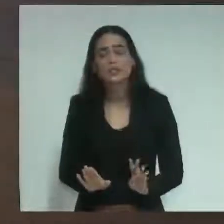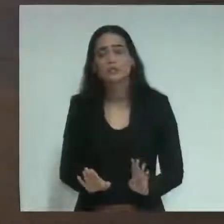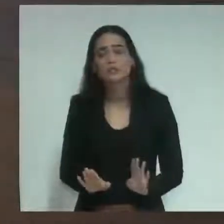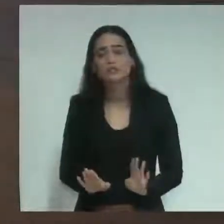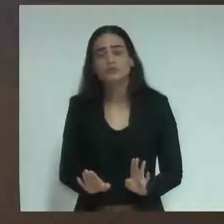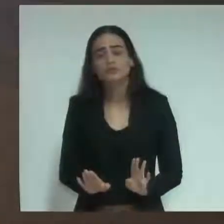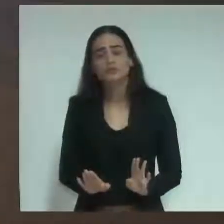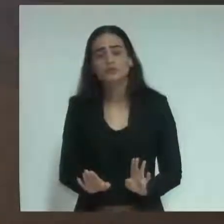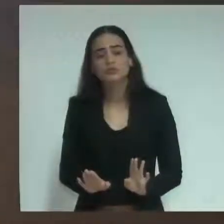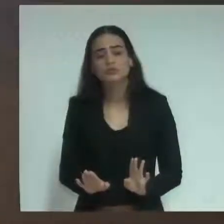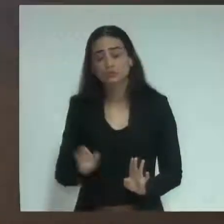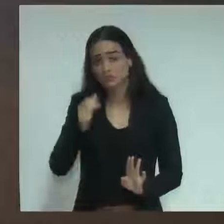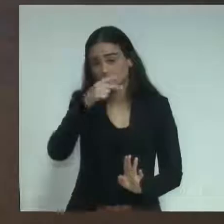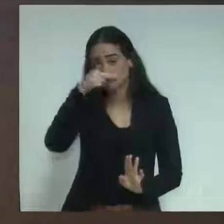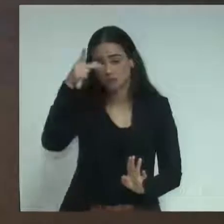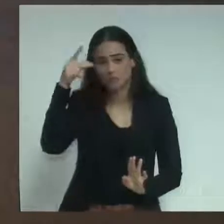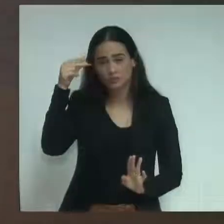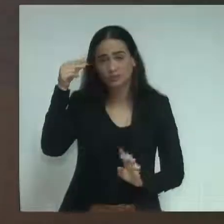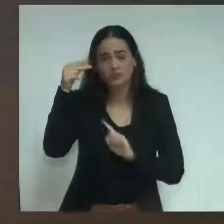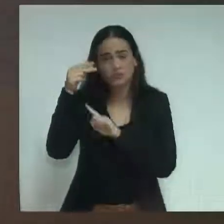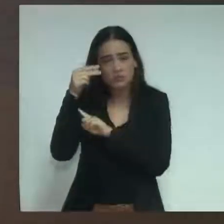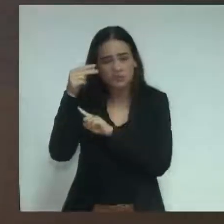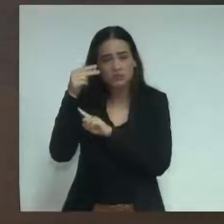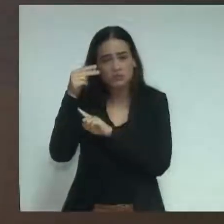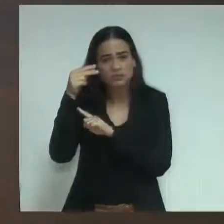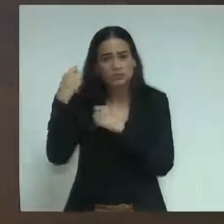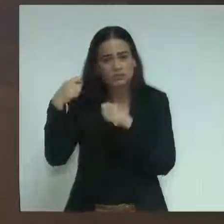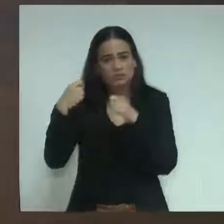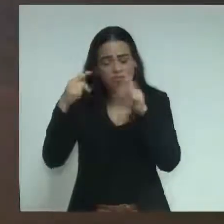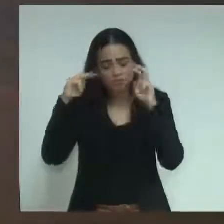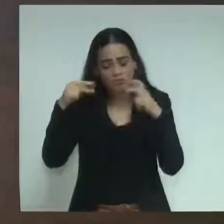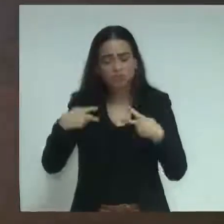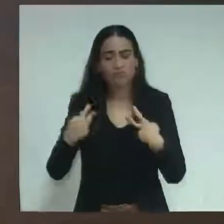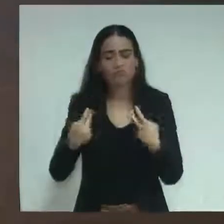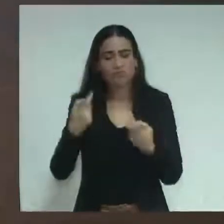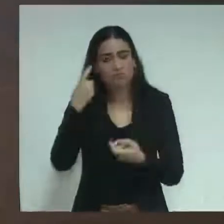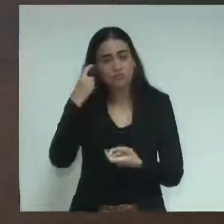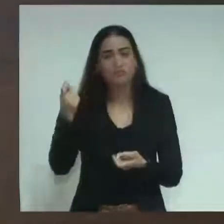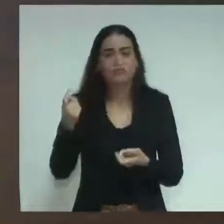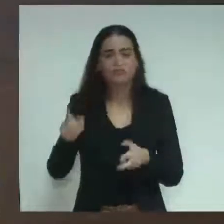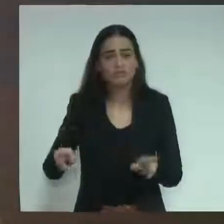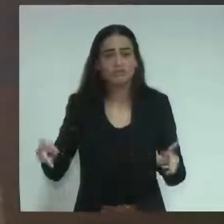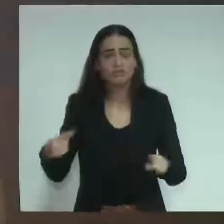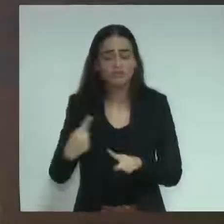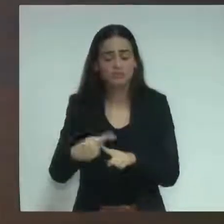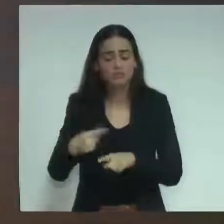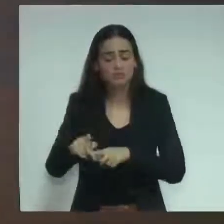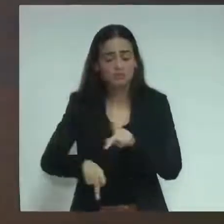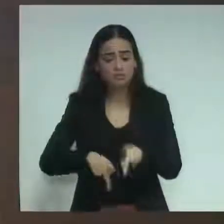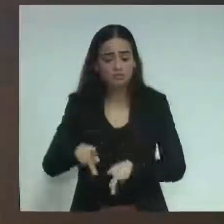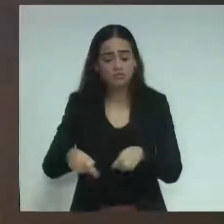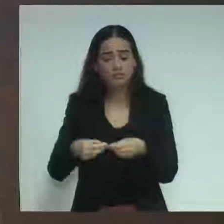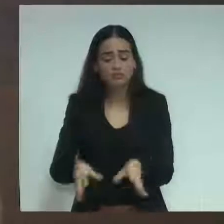que a prefeitura ela não pode enxergar de uma maneira diferente o que a cidade vem perdendo?